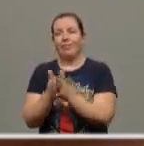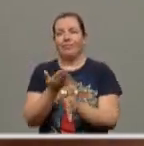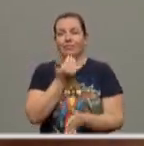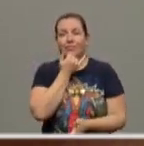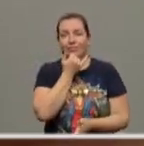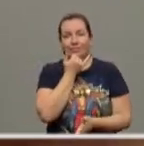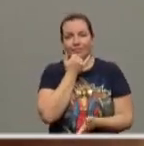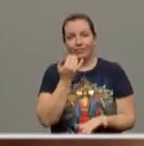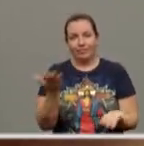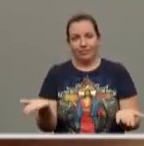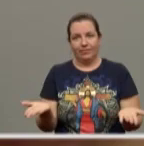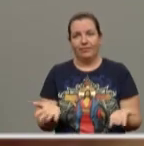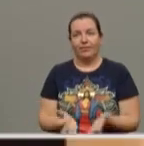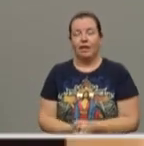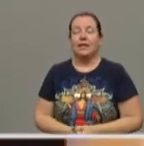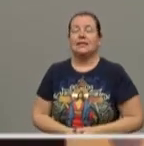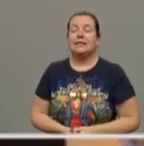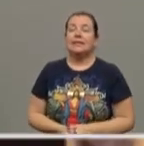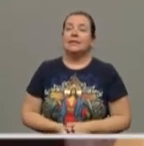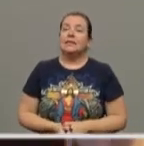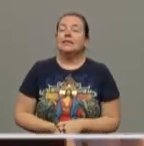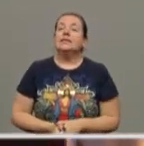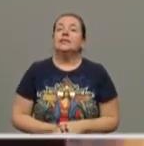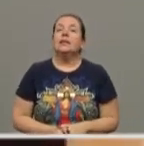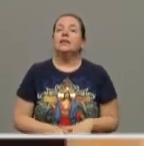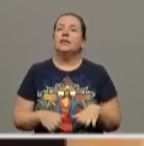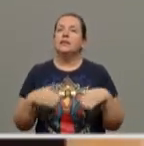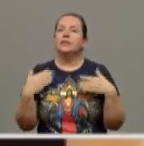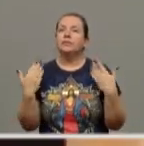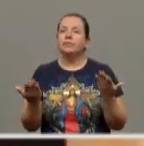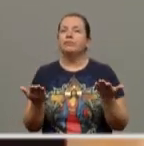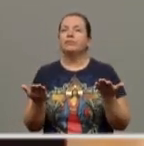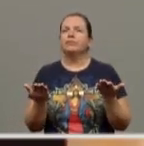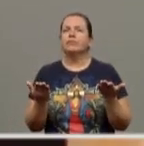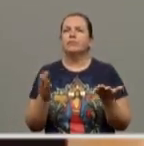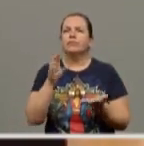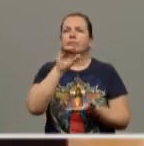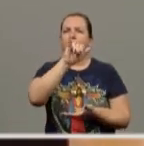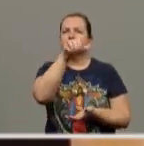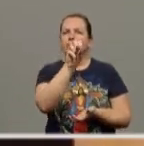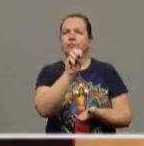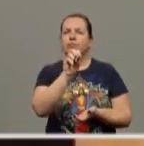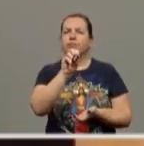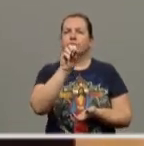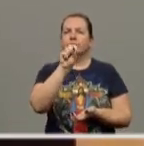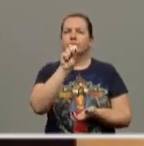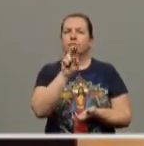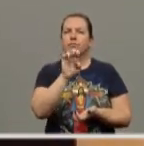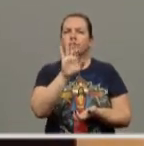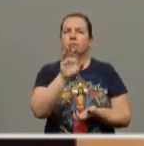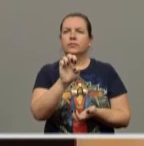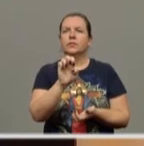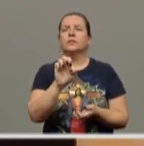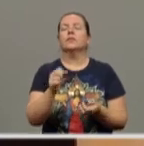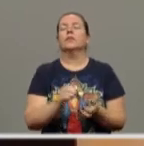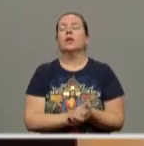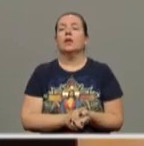Agora, pois, temei o Senhor e servi-o com toda retidão e